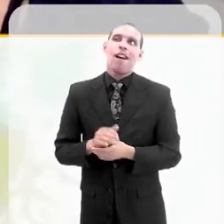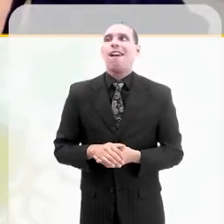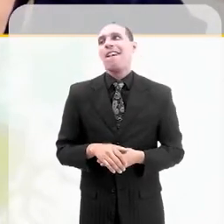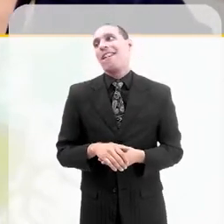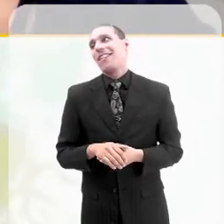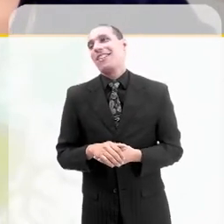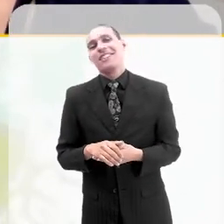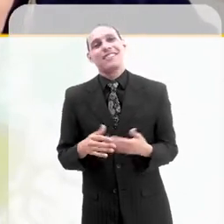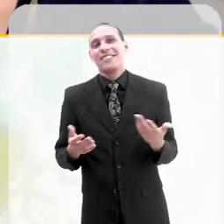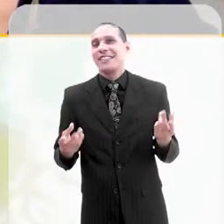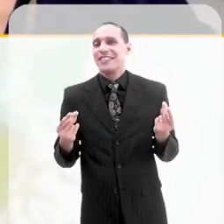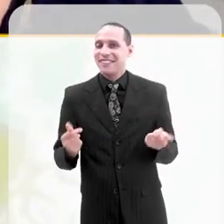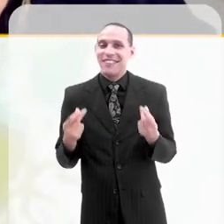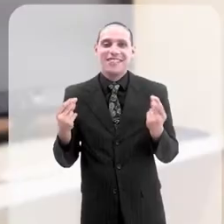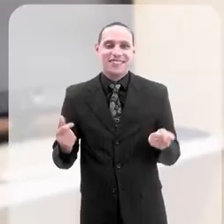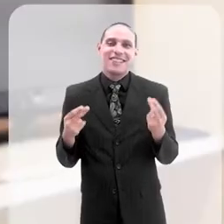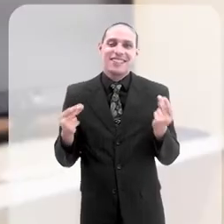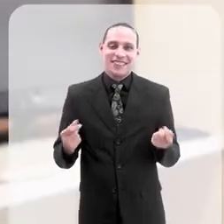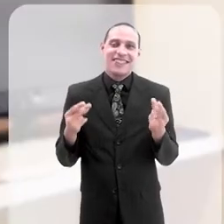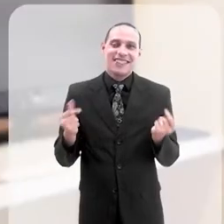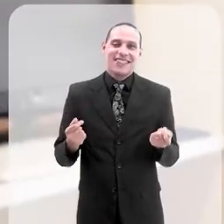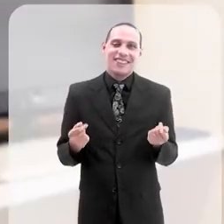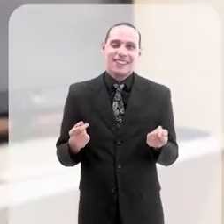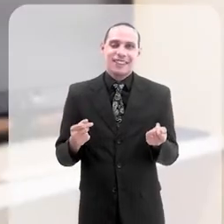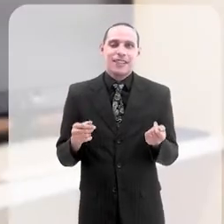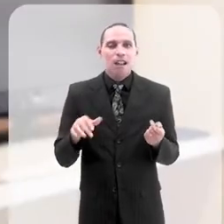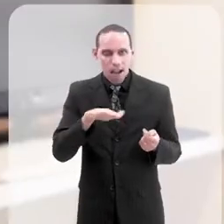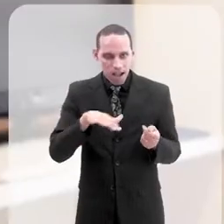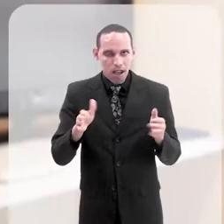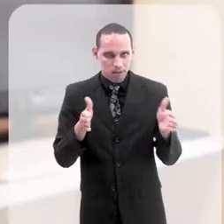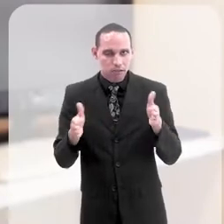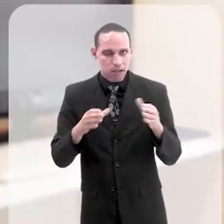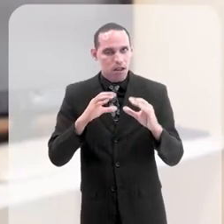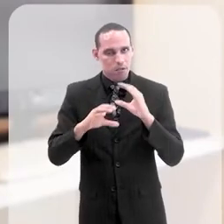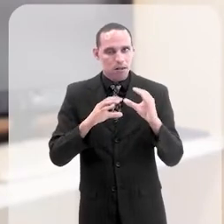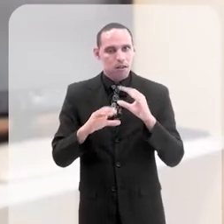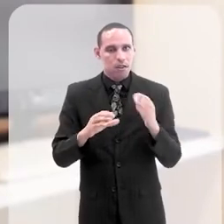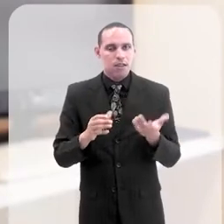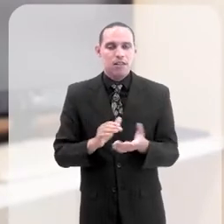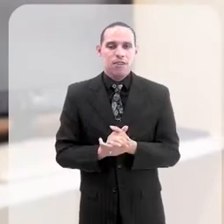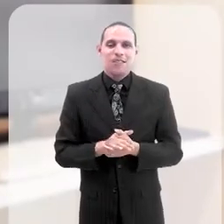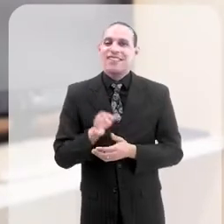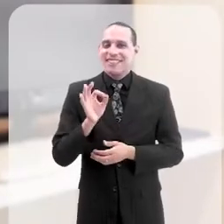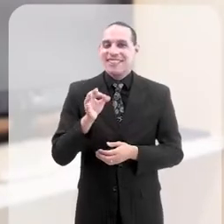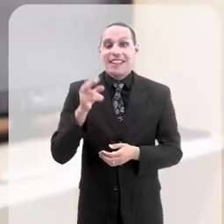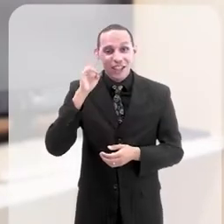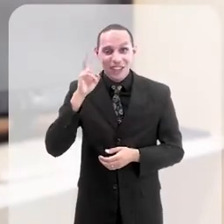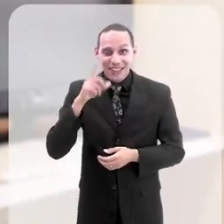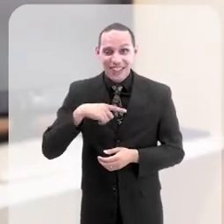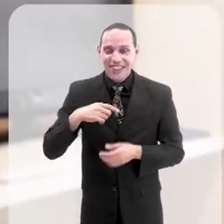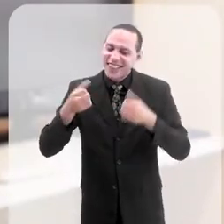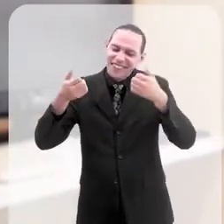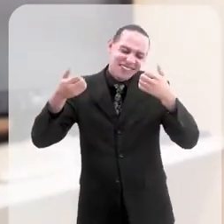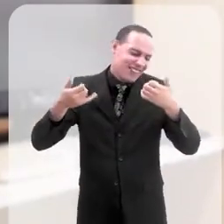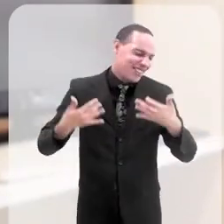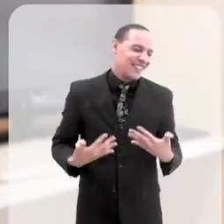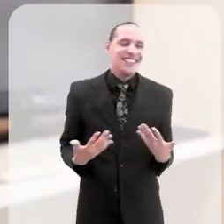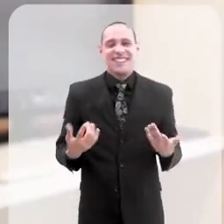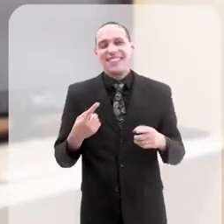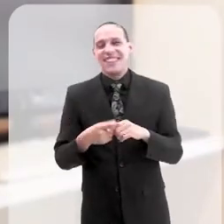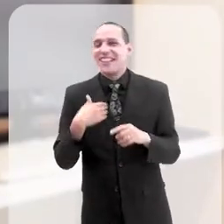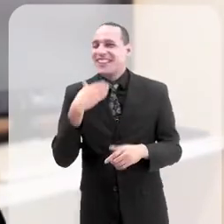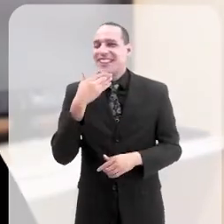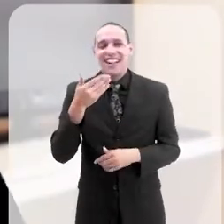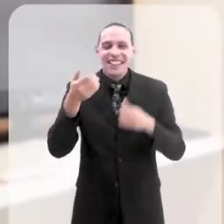faz tempo. É, eu tenho uma Na, historinha nessa para parte contar. de comunicação. Eu tenho uma Ah, tem? Ah, historinha para então contar. conta, porque eu ia te Tenho.